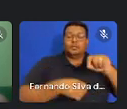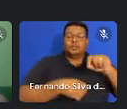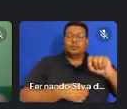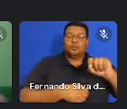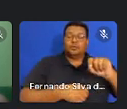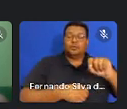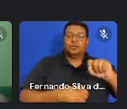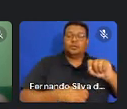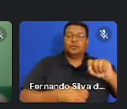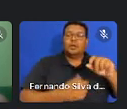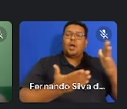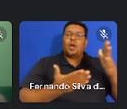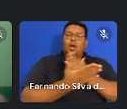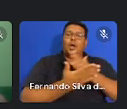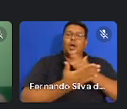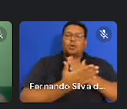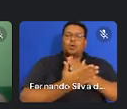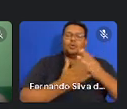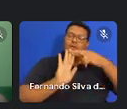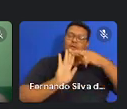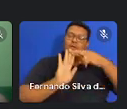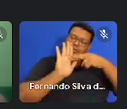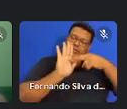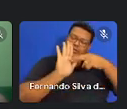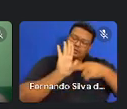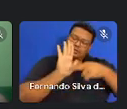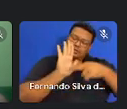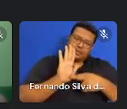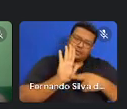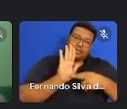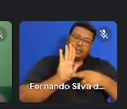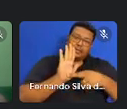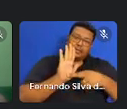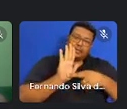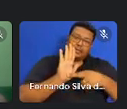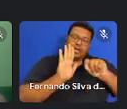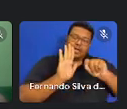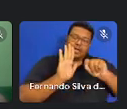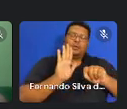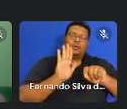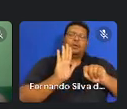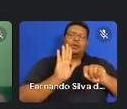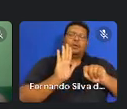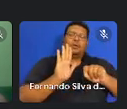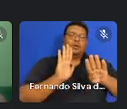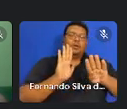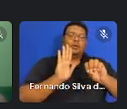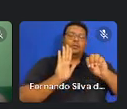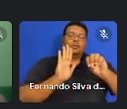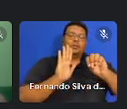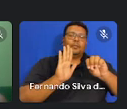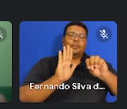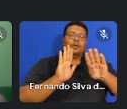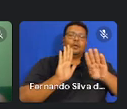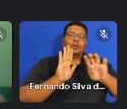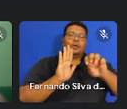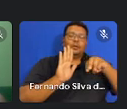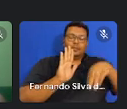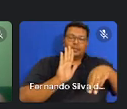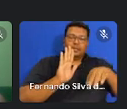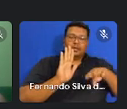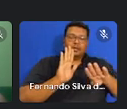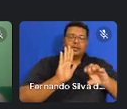condições para esse ladrilhamento ser bem comportado. Quais são essas condições? Nós